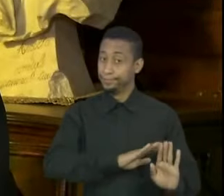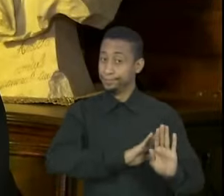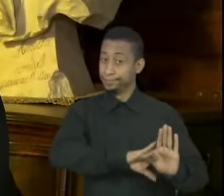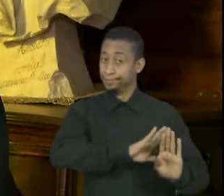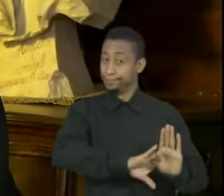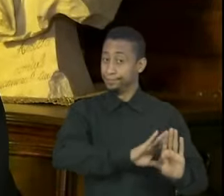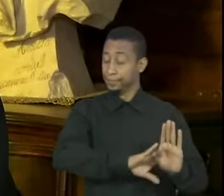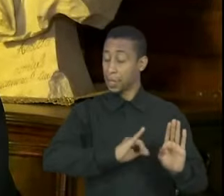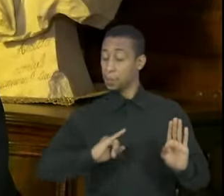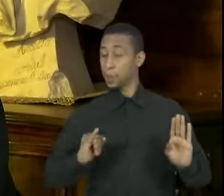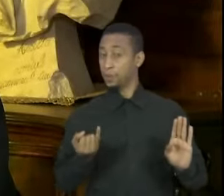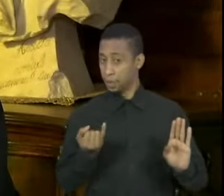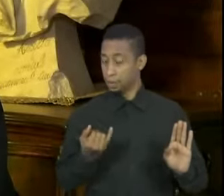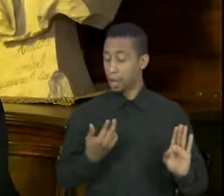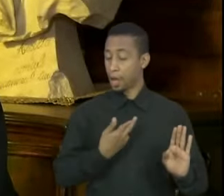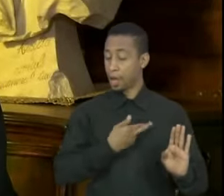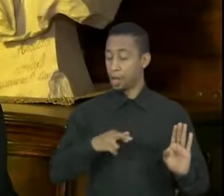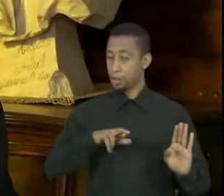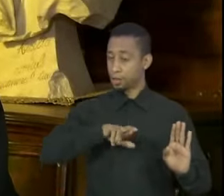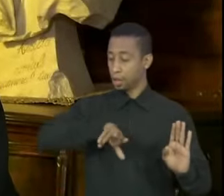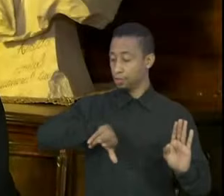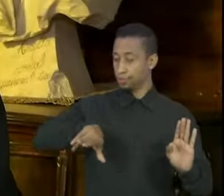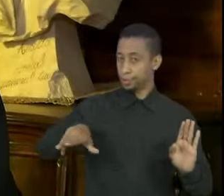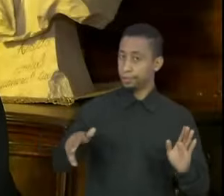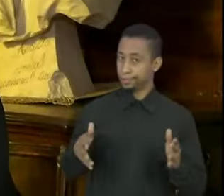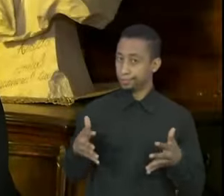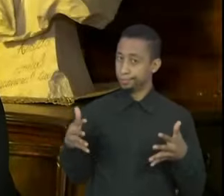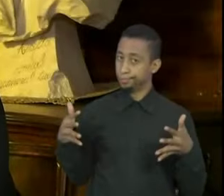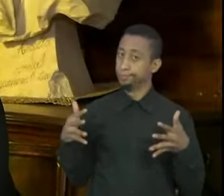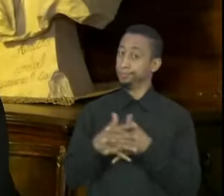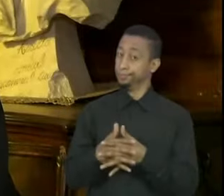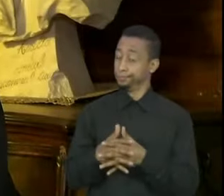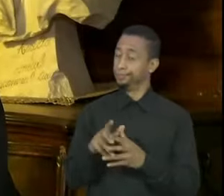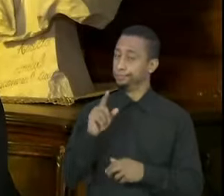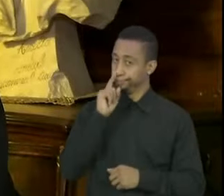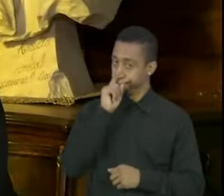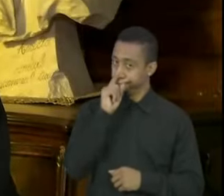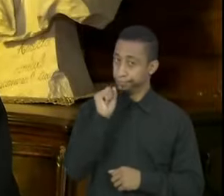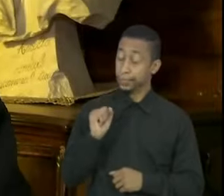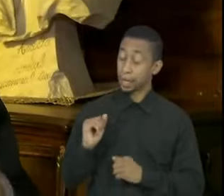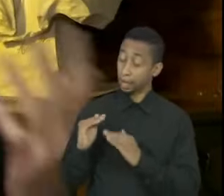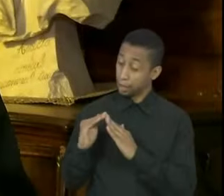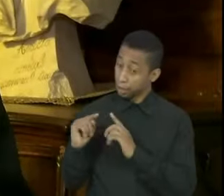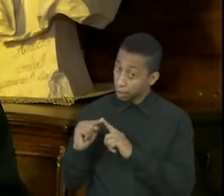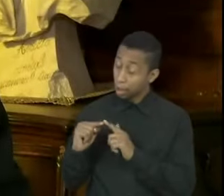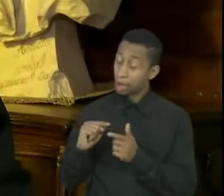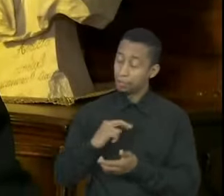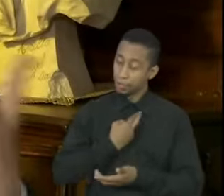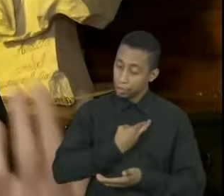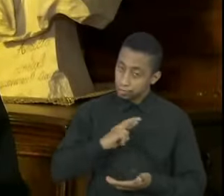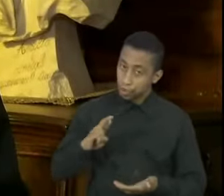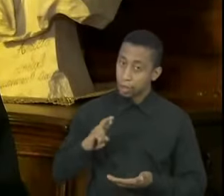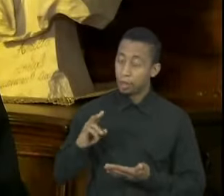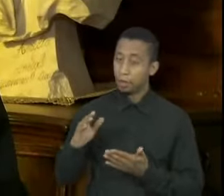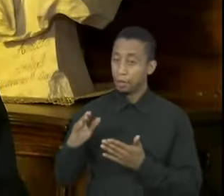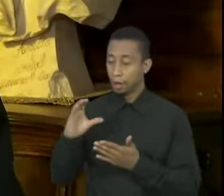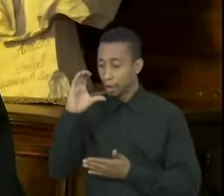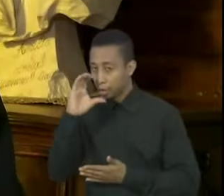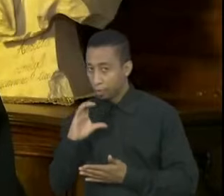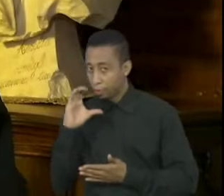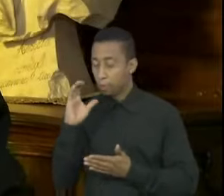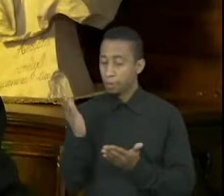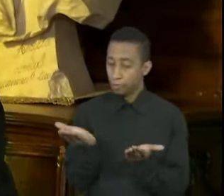corremos que a religião a igreja no caso Igreja Católica Igreja Evangélica que